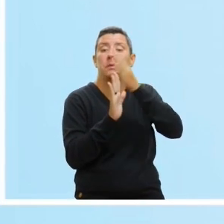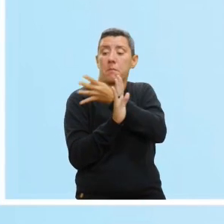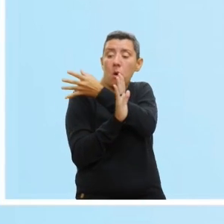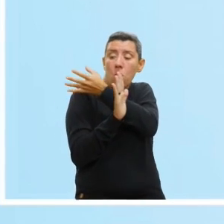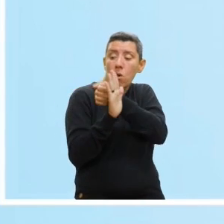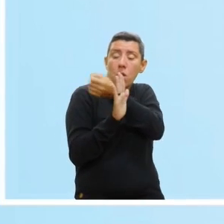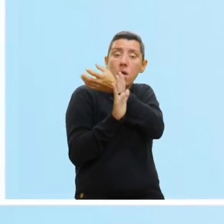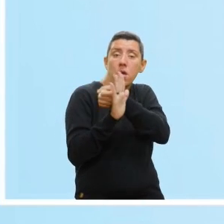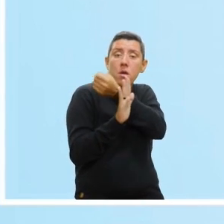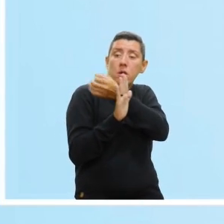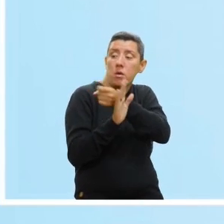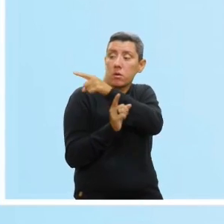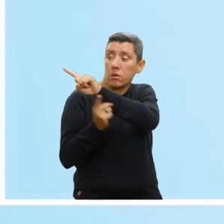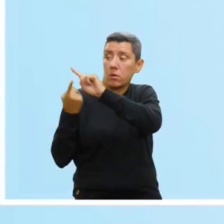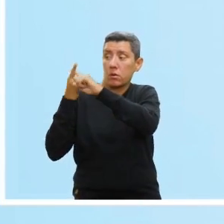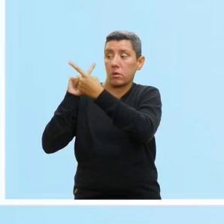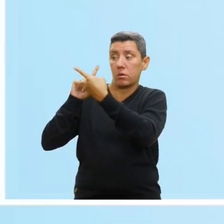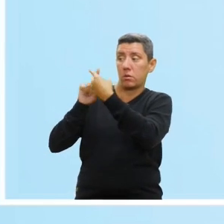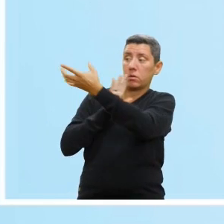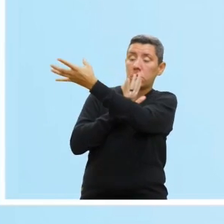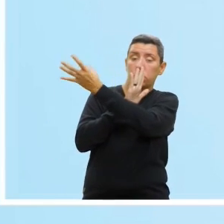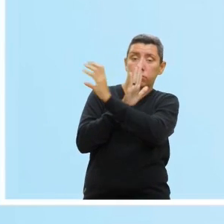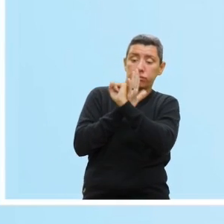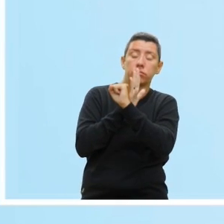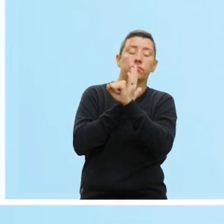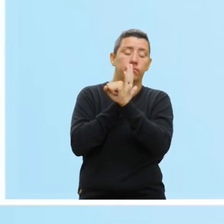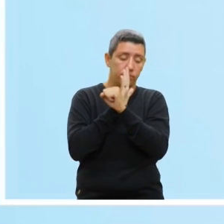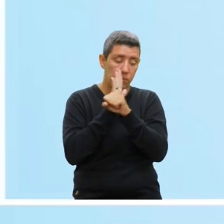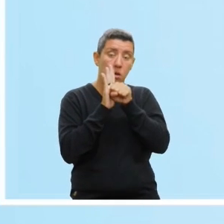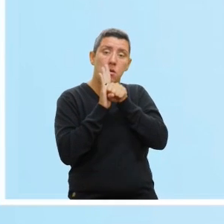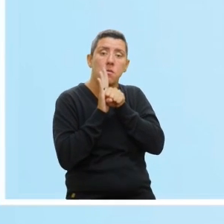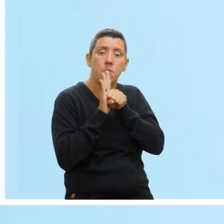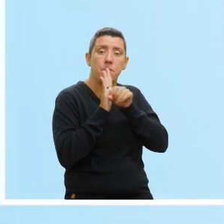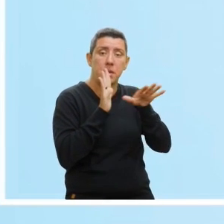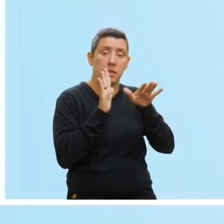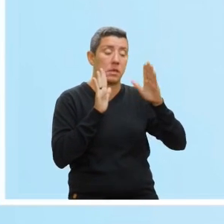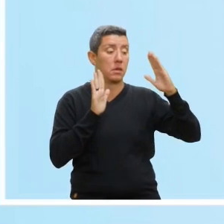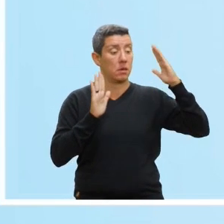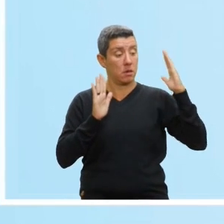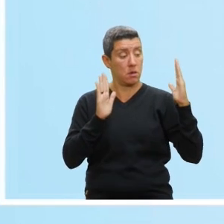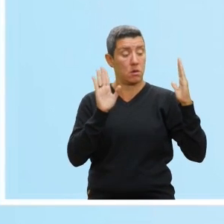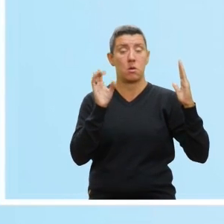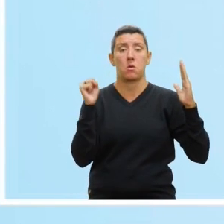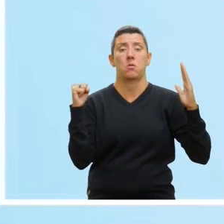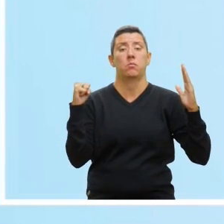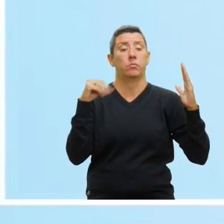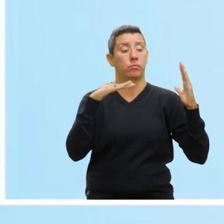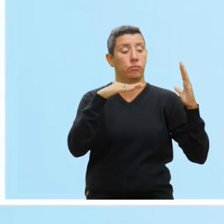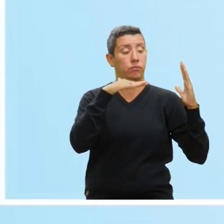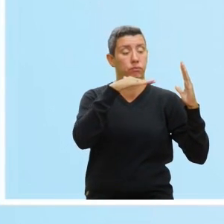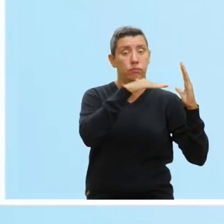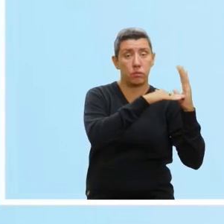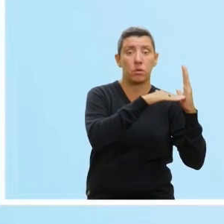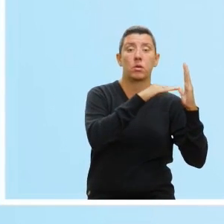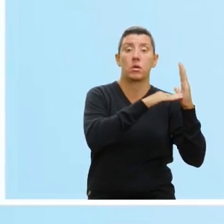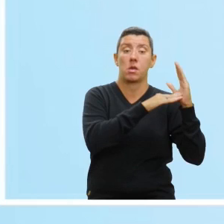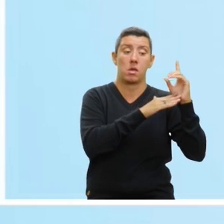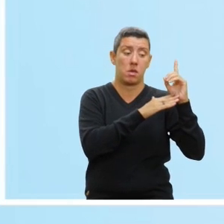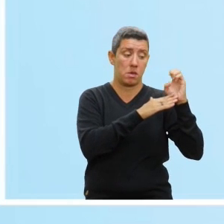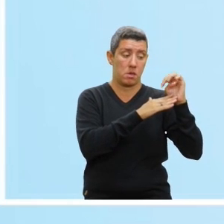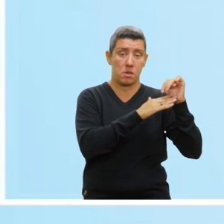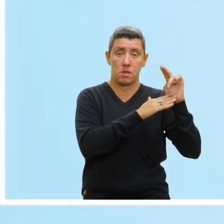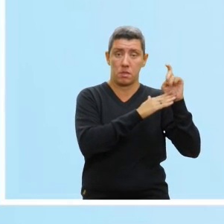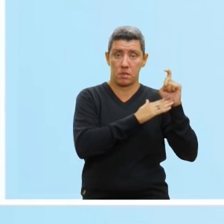sinais óticos e concentrar. E do outro lado, a gente vê o DMUX, é o demultiplexador, né? Ele